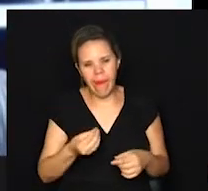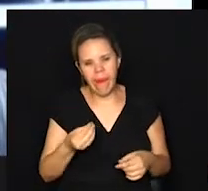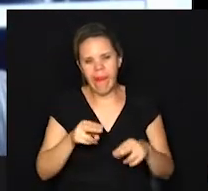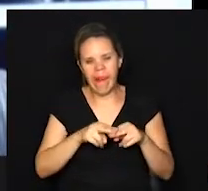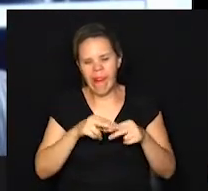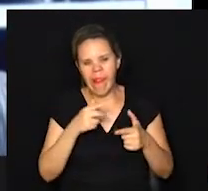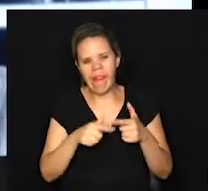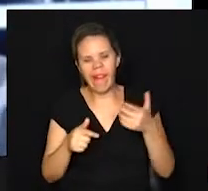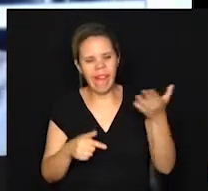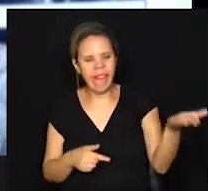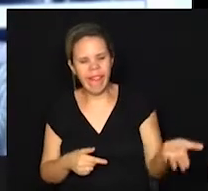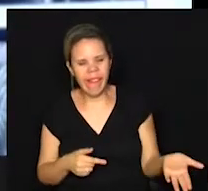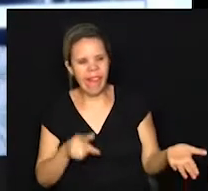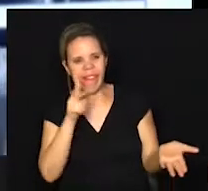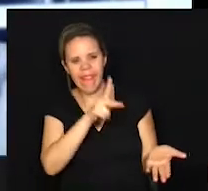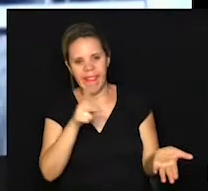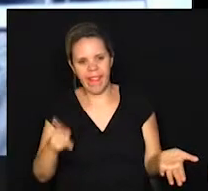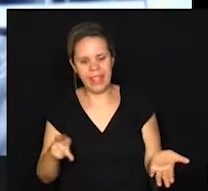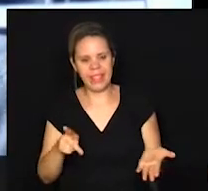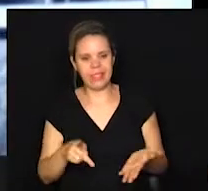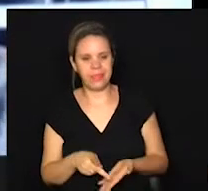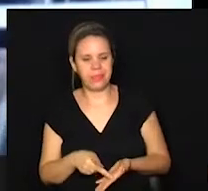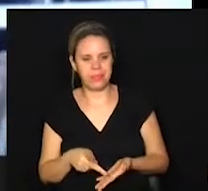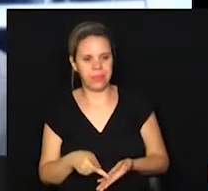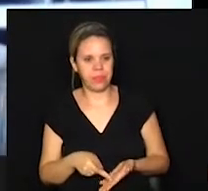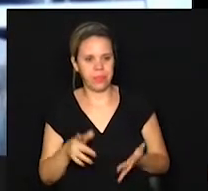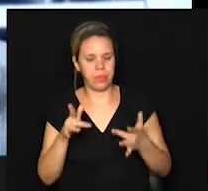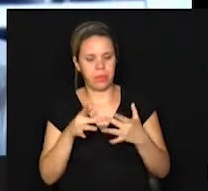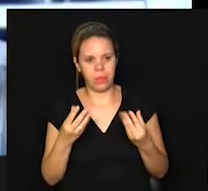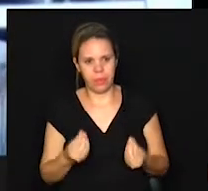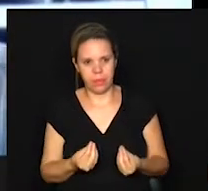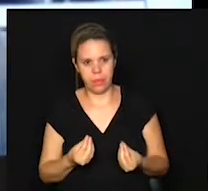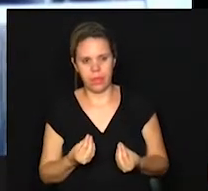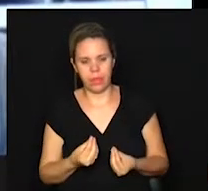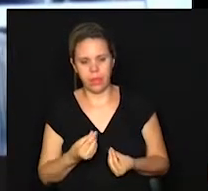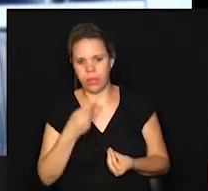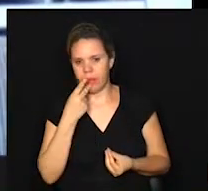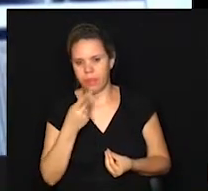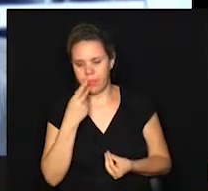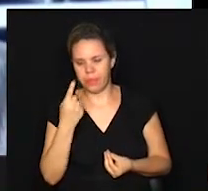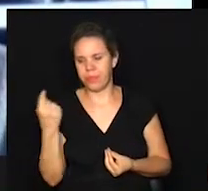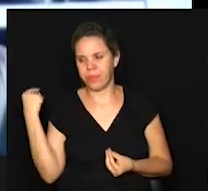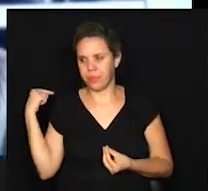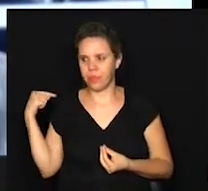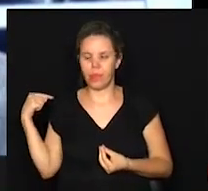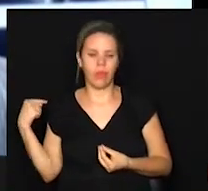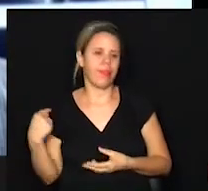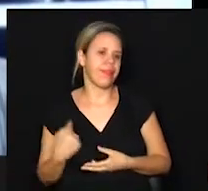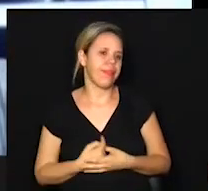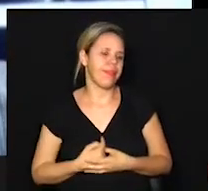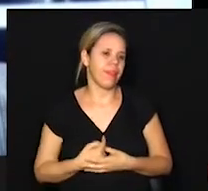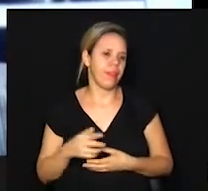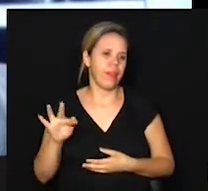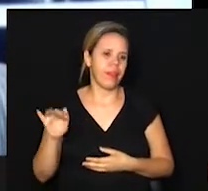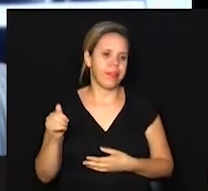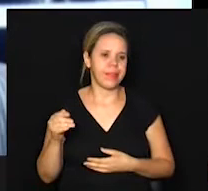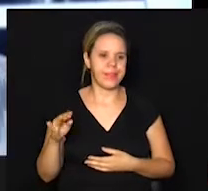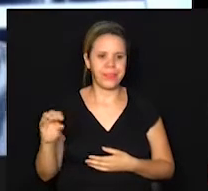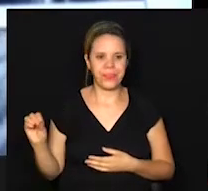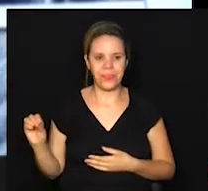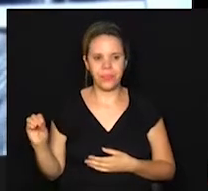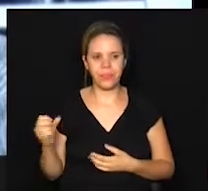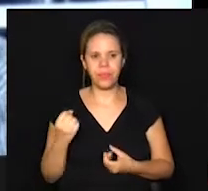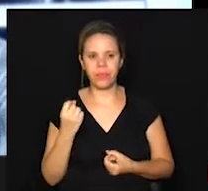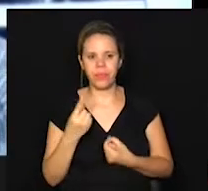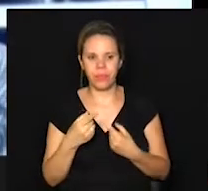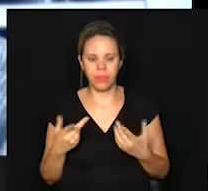coisa, né? O professor Luiz, eu estava muito em contato com ele, ele já havia me falado, olha, Fábio, alguma